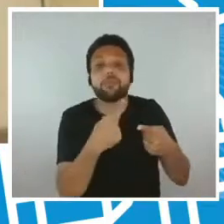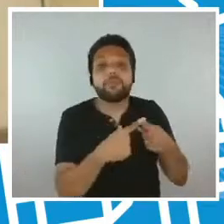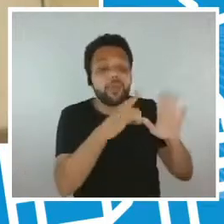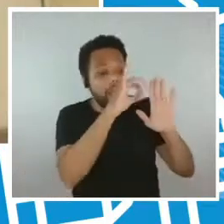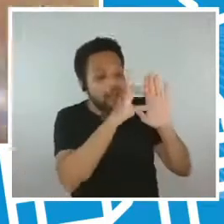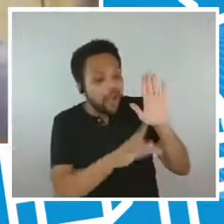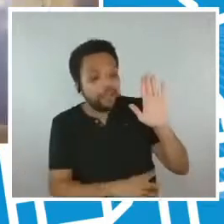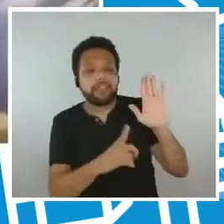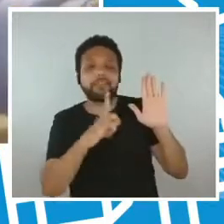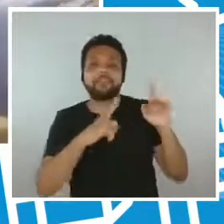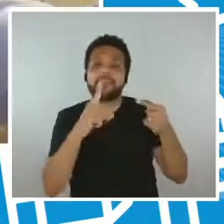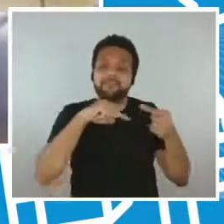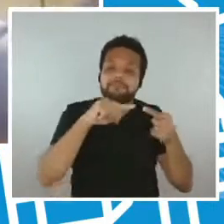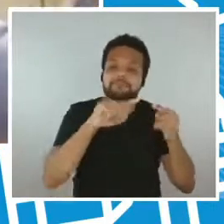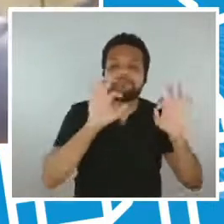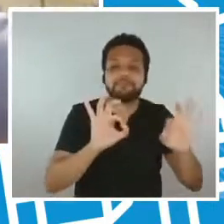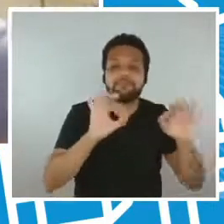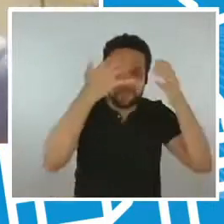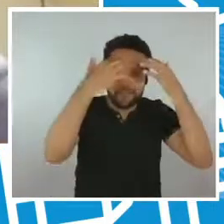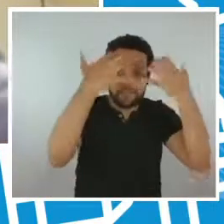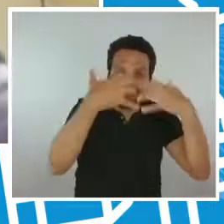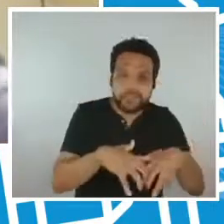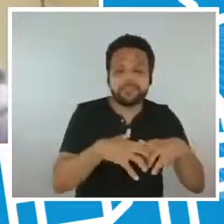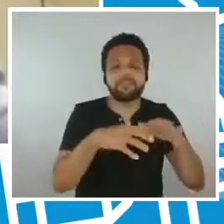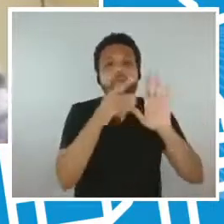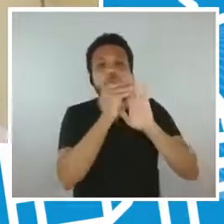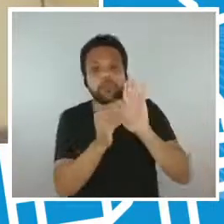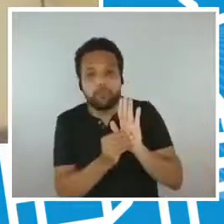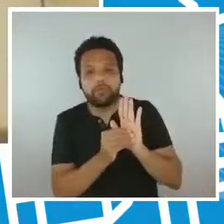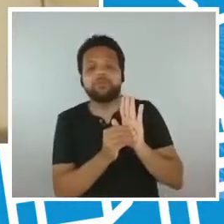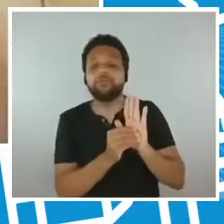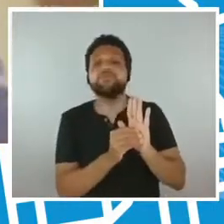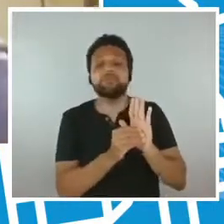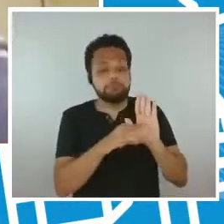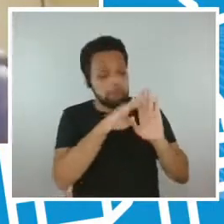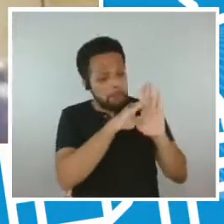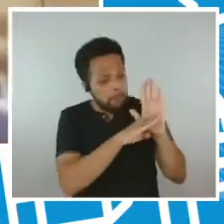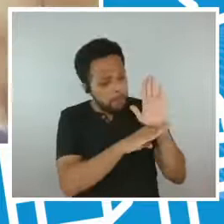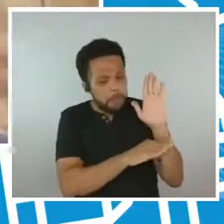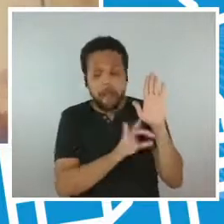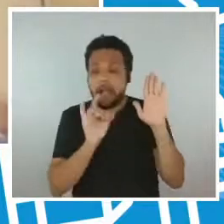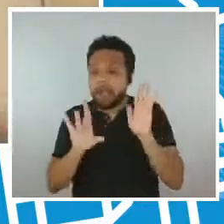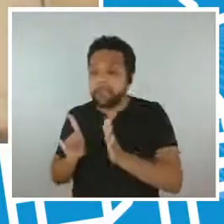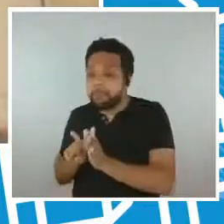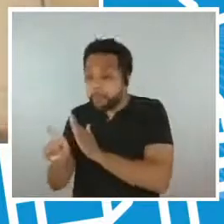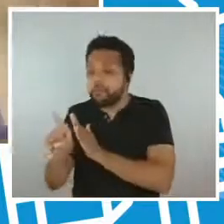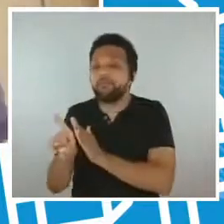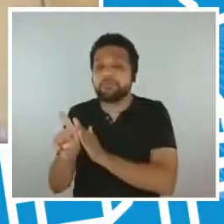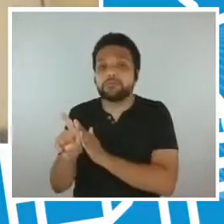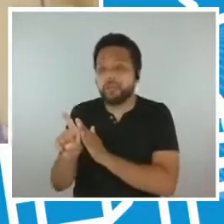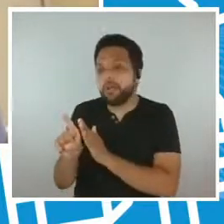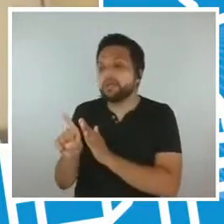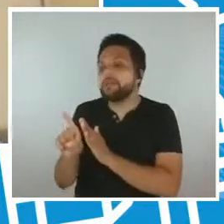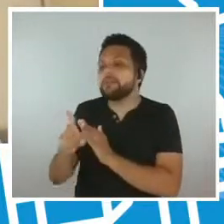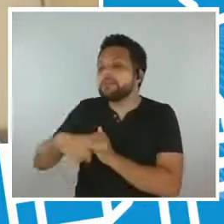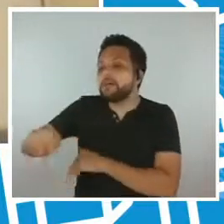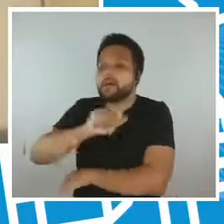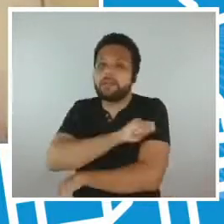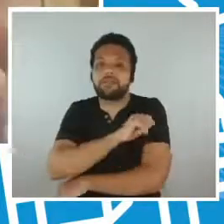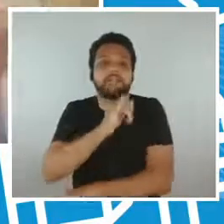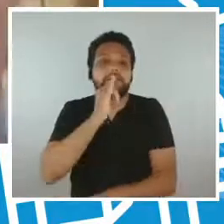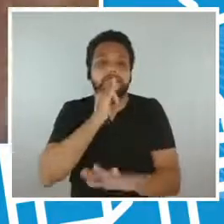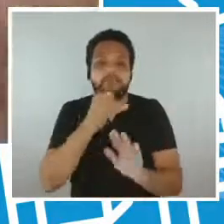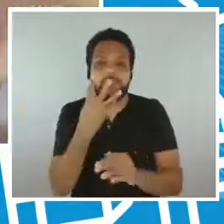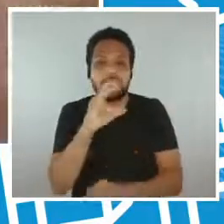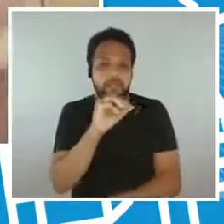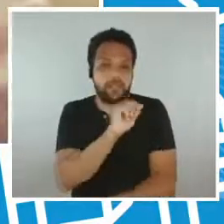de conteúdo sendo refletidas em cada uma das questões que a gente faz para esse aluno. Então, se tem uma certa redundância, são, sei lá, 30 perguntas feitas ao aluno e a